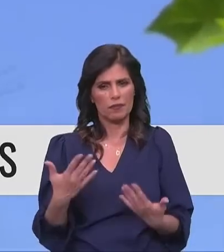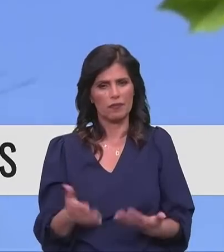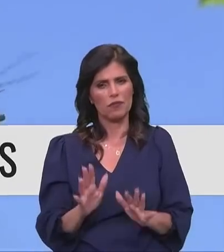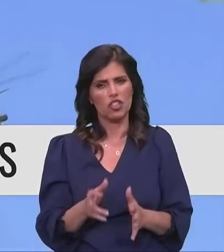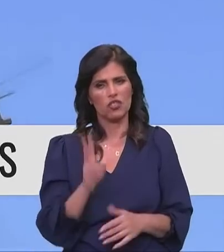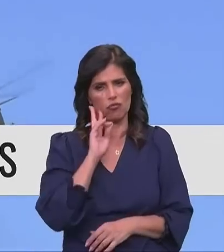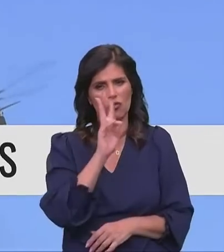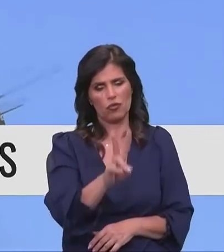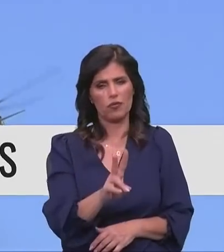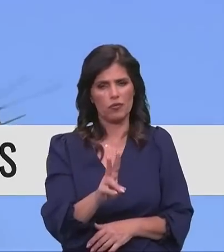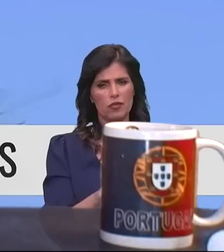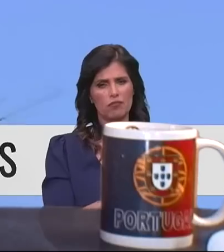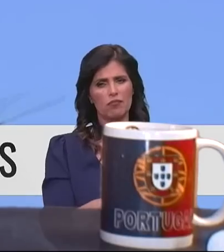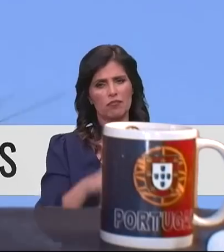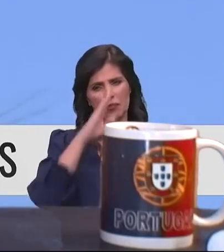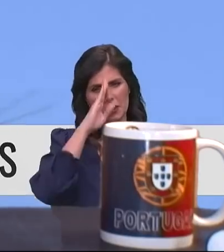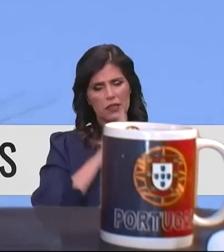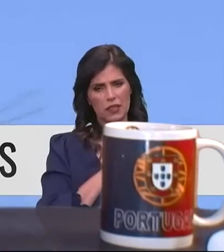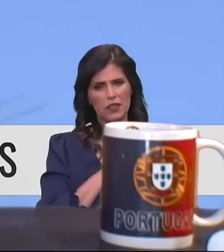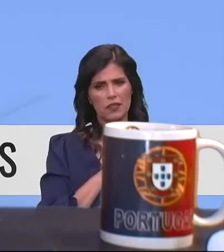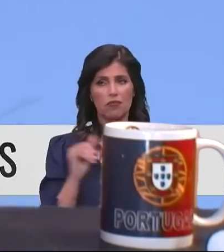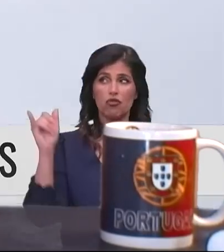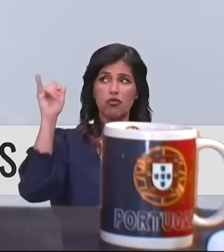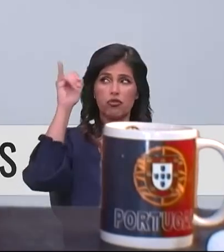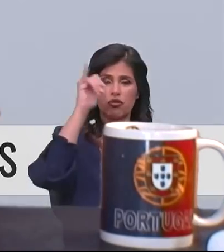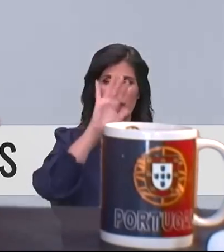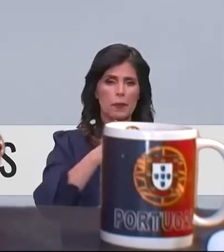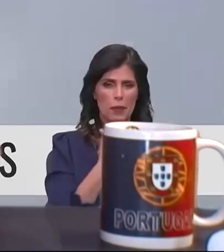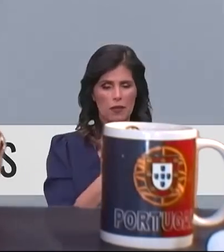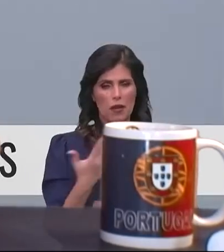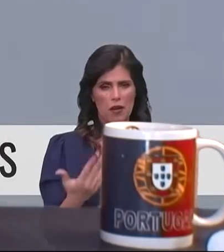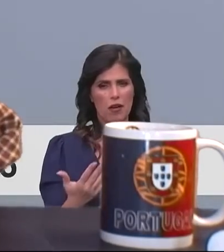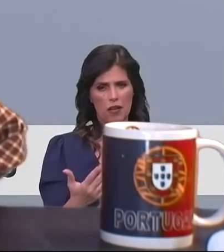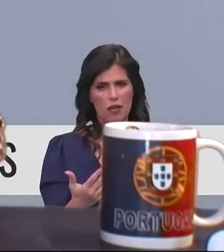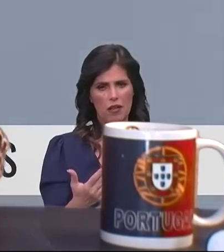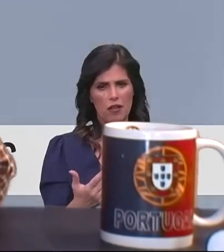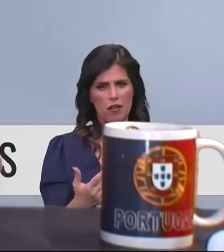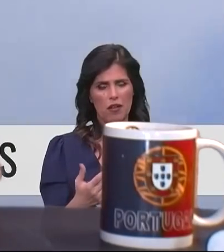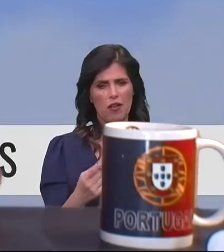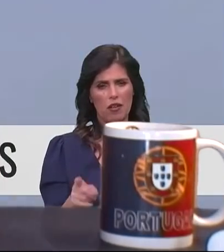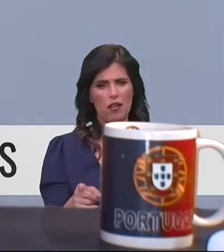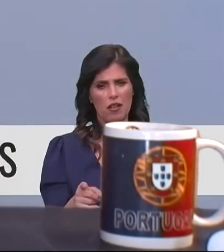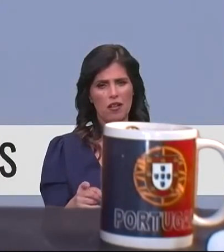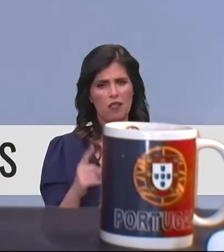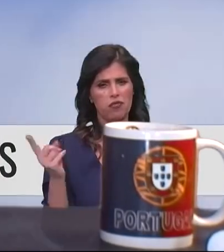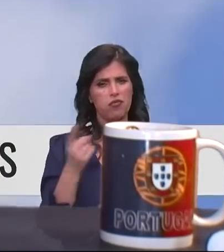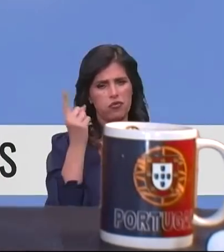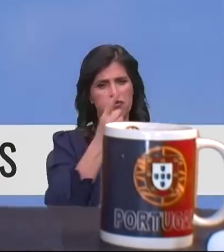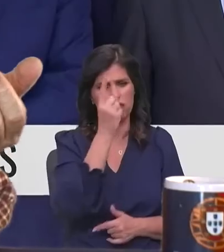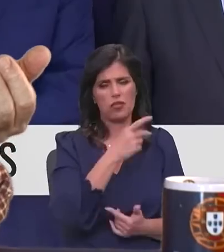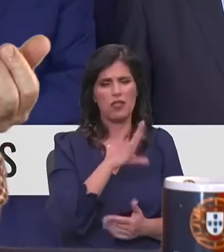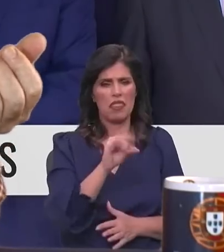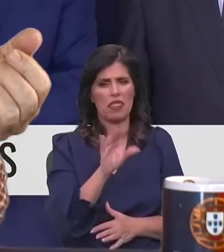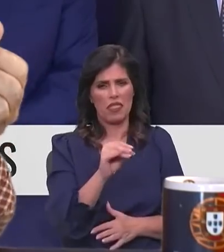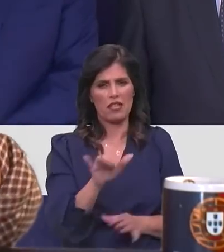de muito mau gosto devo dizê-lo no há necessidade nenhuma de transformar rostos humanos em cabeças de animais por exemplo de porcos que foi